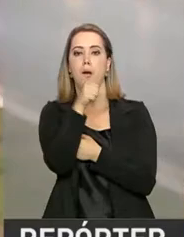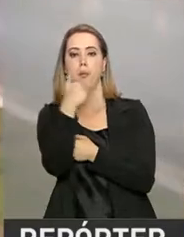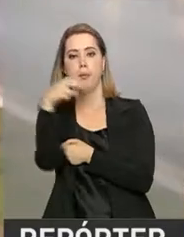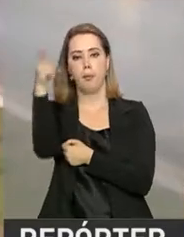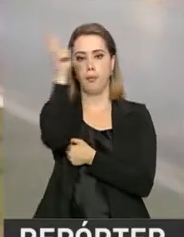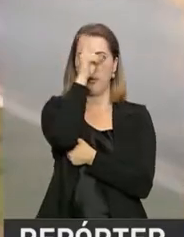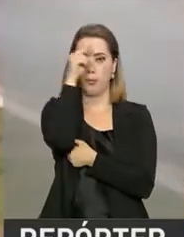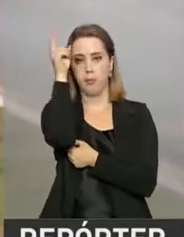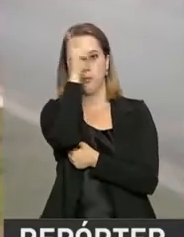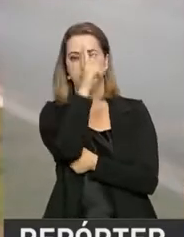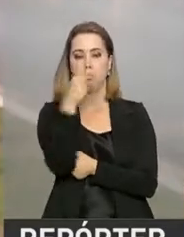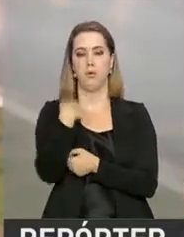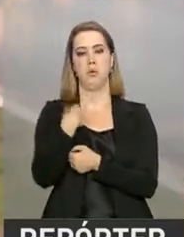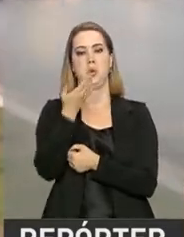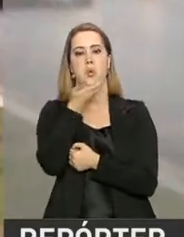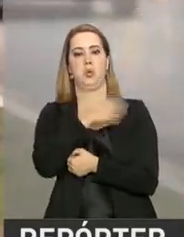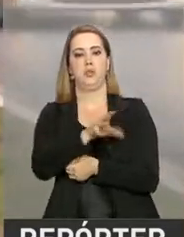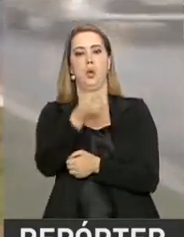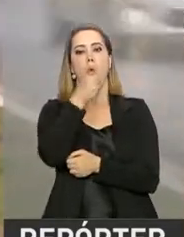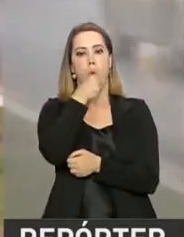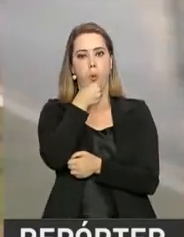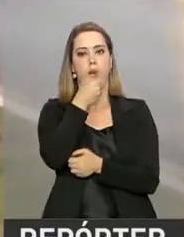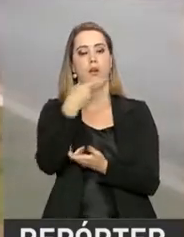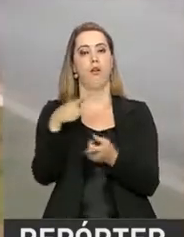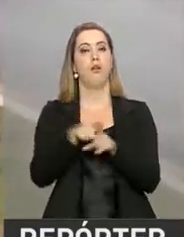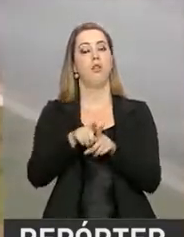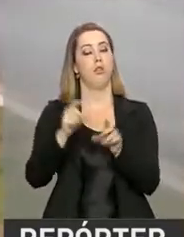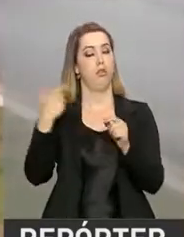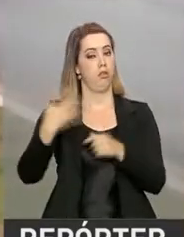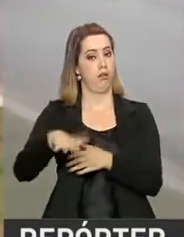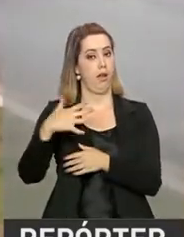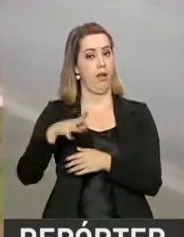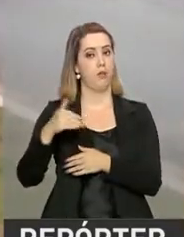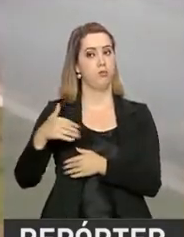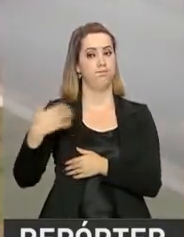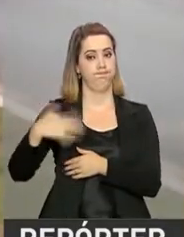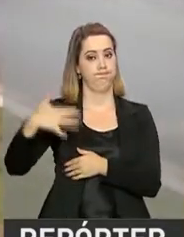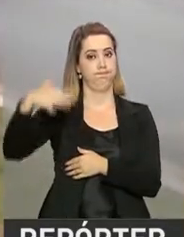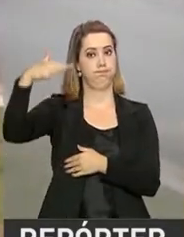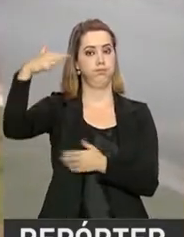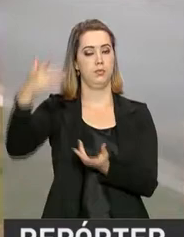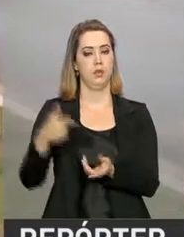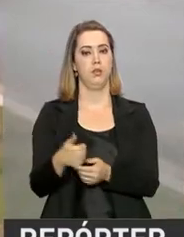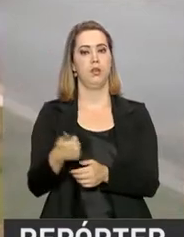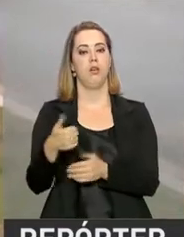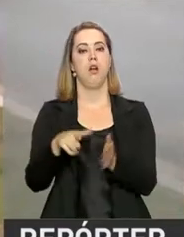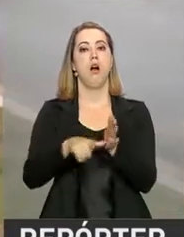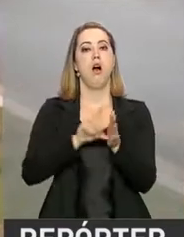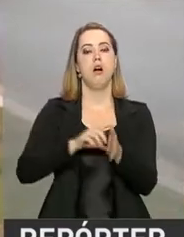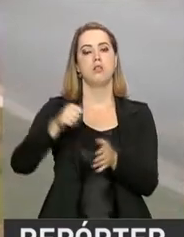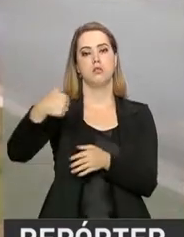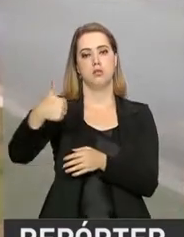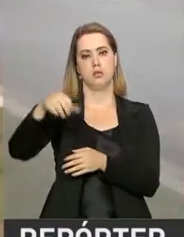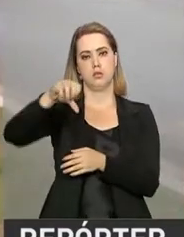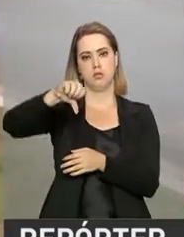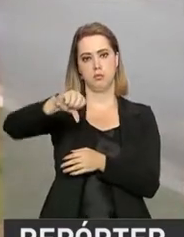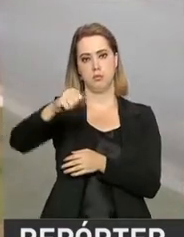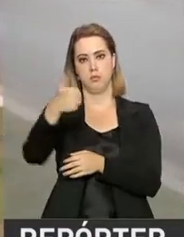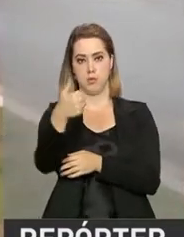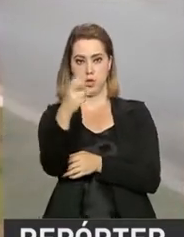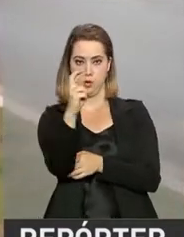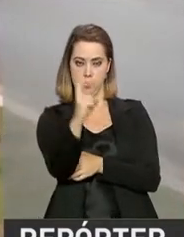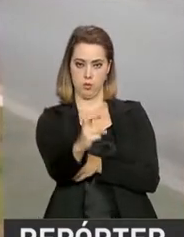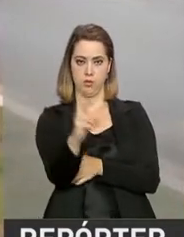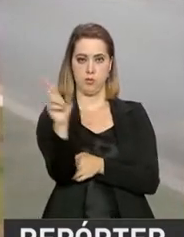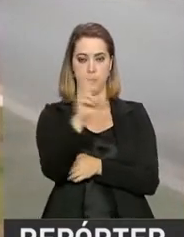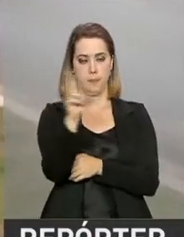recusar a fazer o teste já foi dito também vai ficar mais cara nesse caso vai passar de mil novecentos e quinze reais para dois